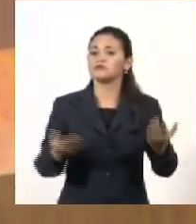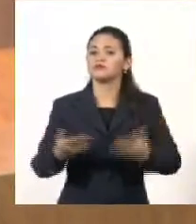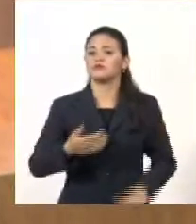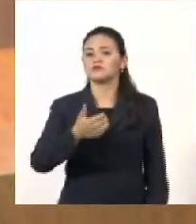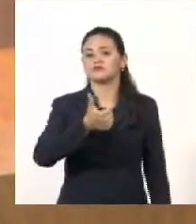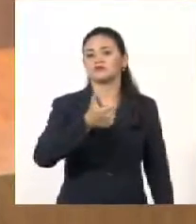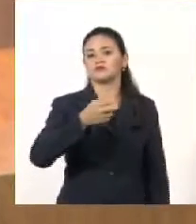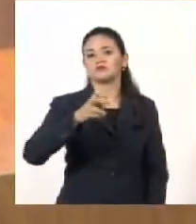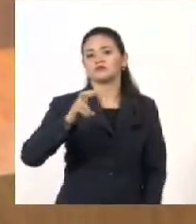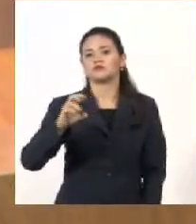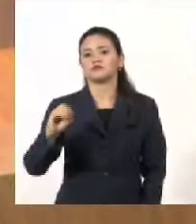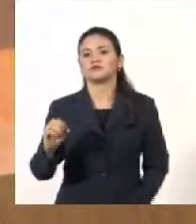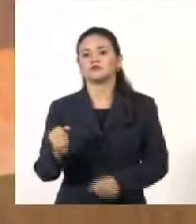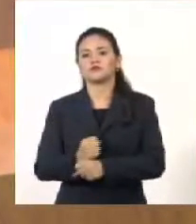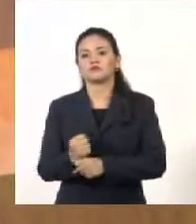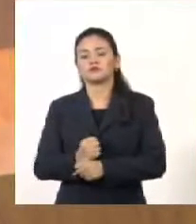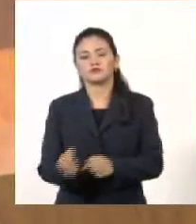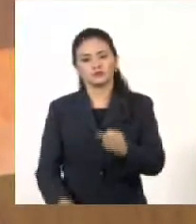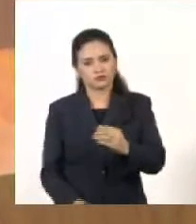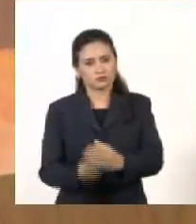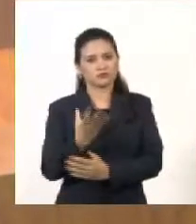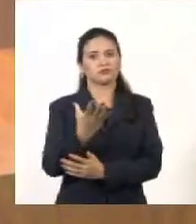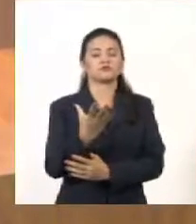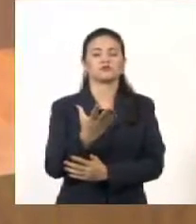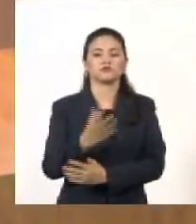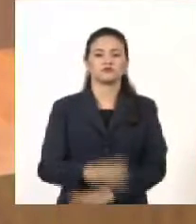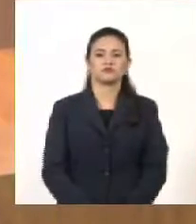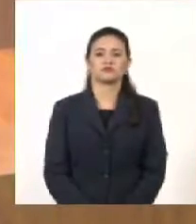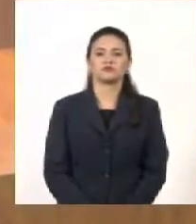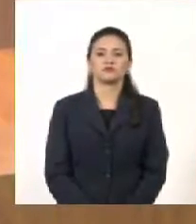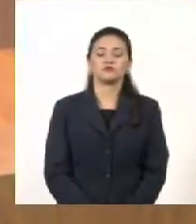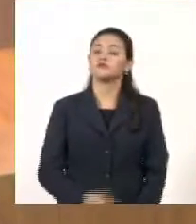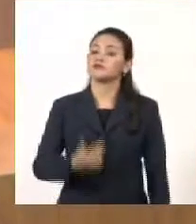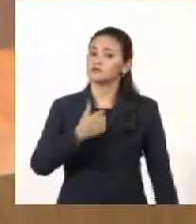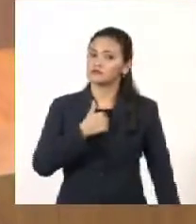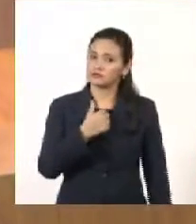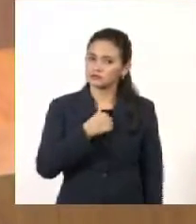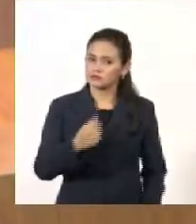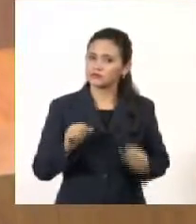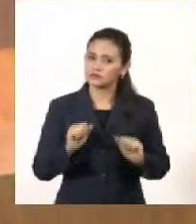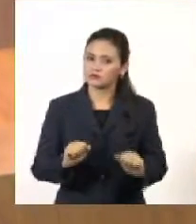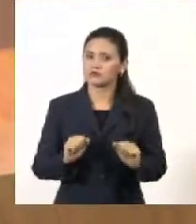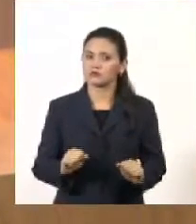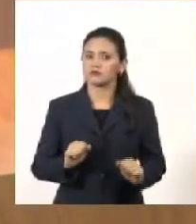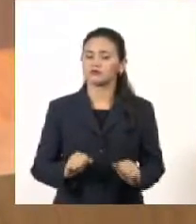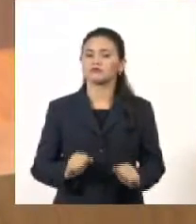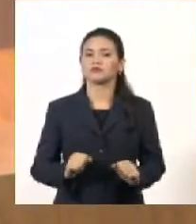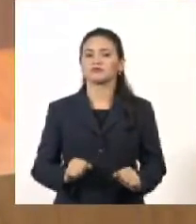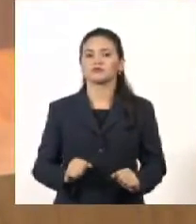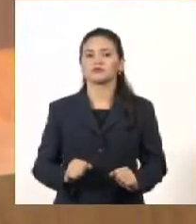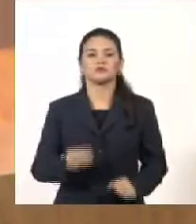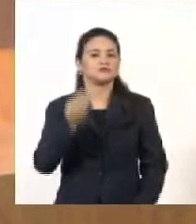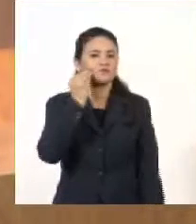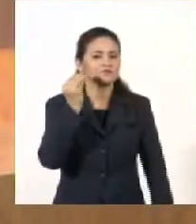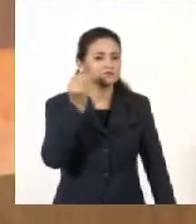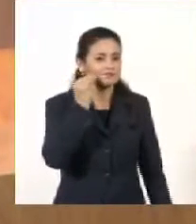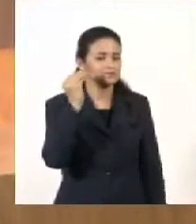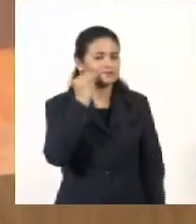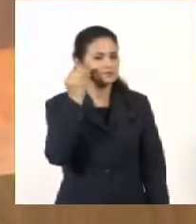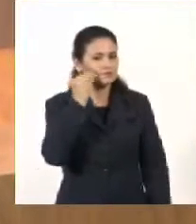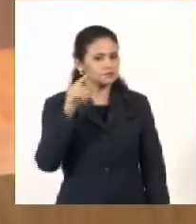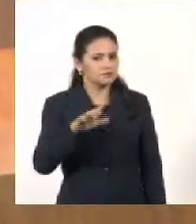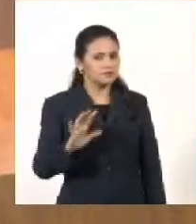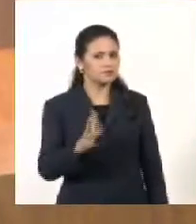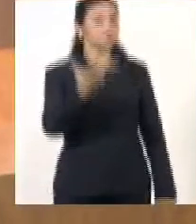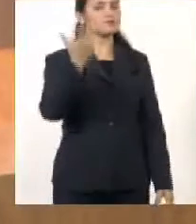anos. Cidade essa que eu tive a oportunidade de ver momentos